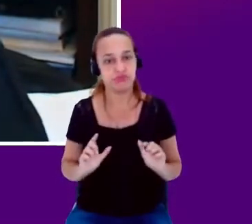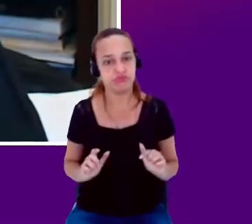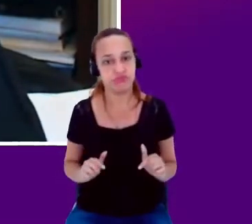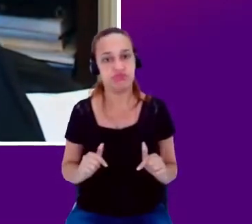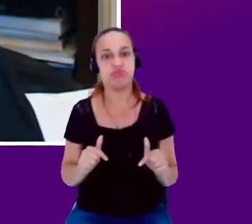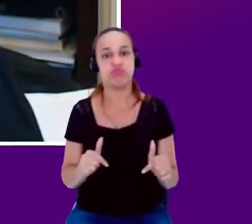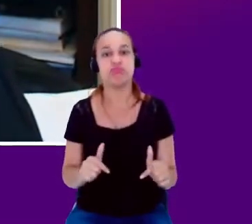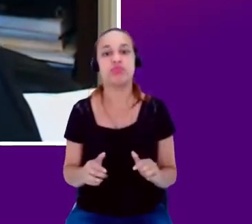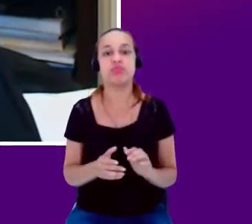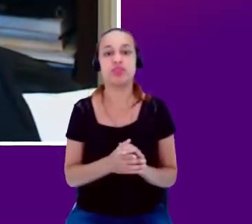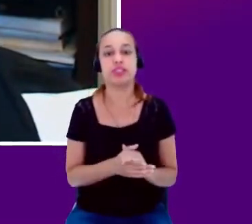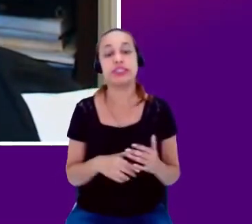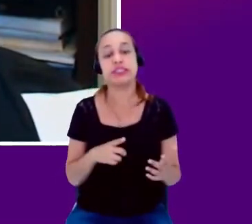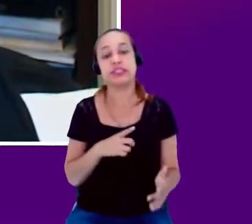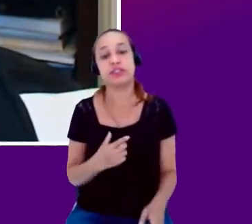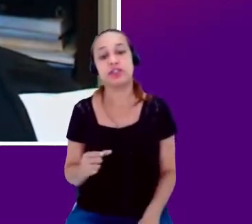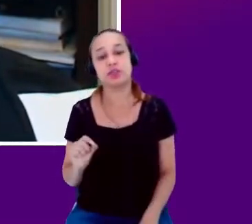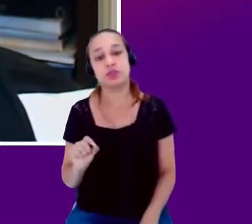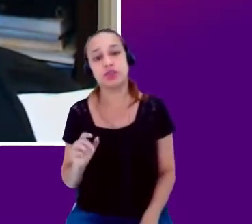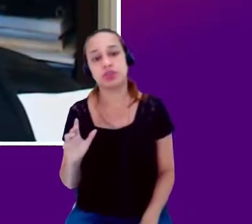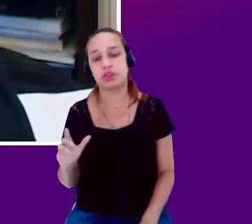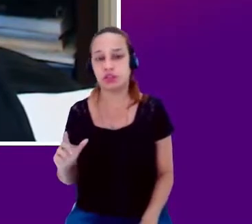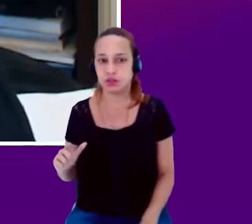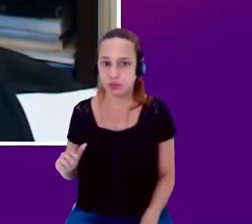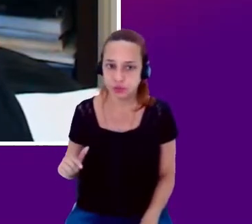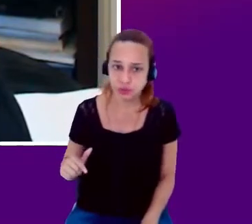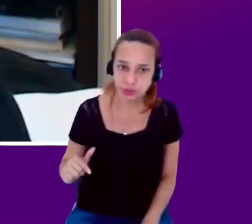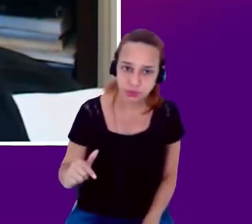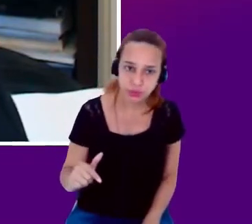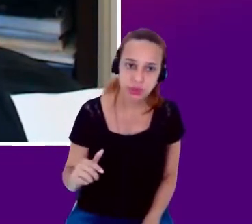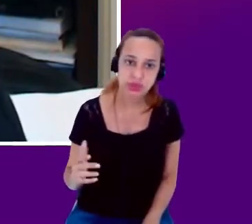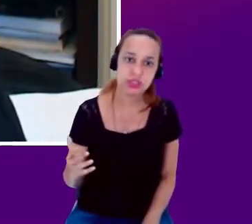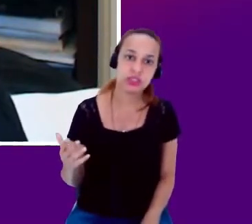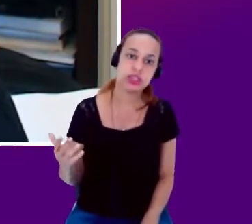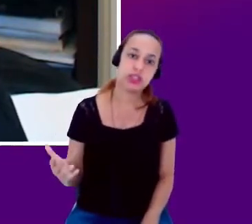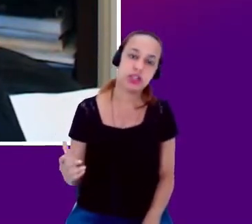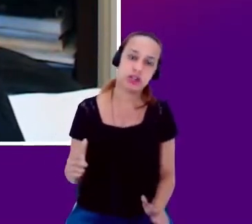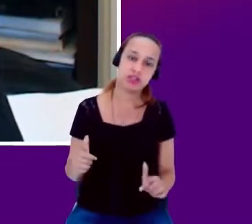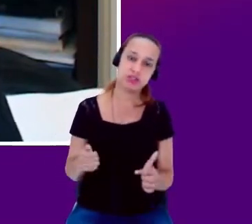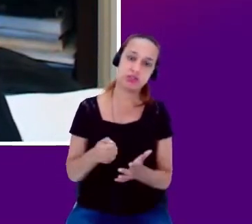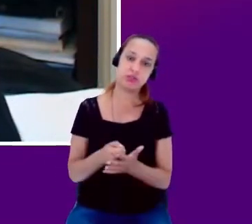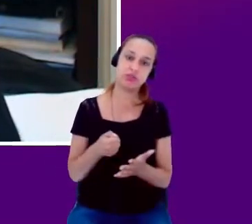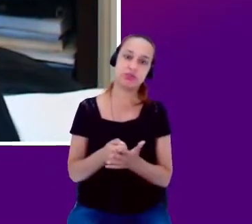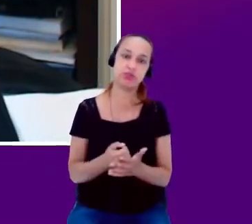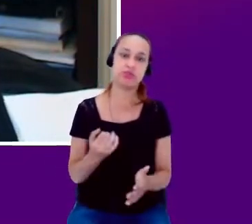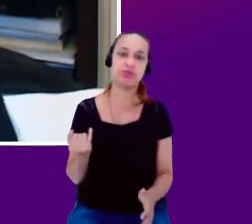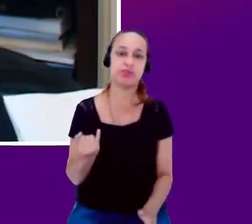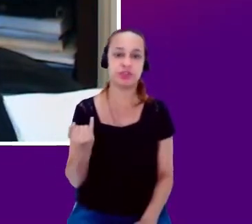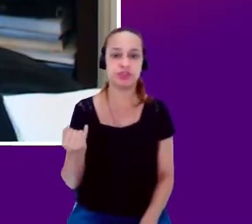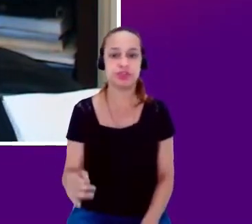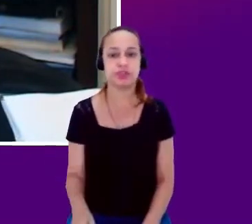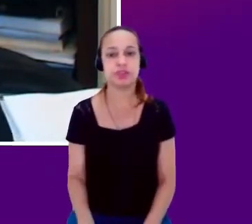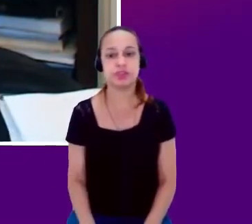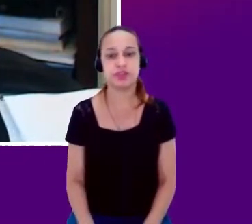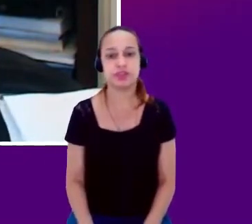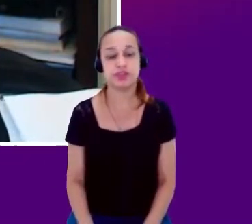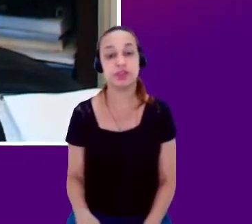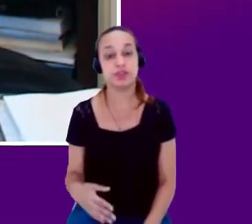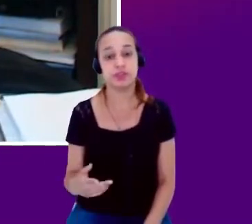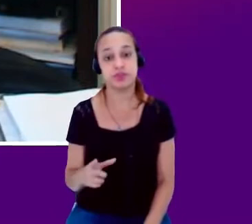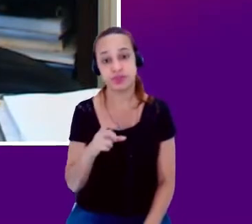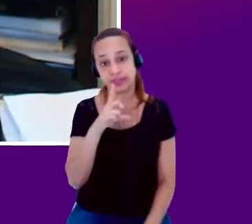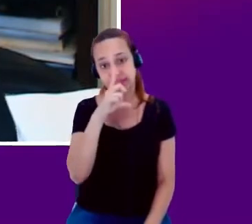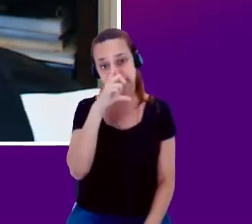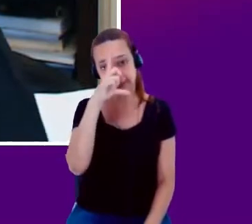então, uma eficácia vinculante. E na Alemanha, por exemplo,